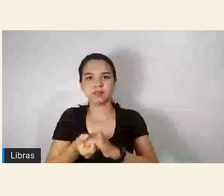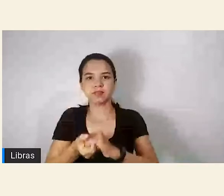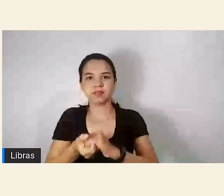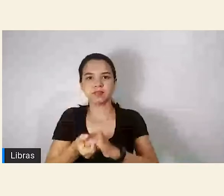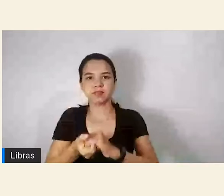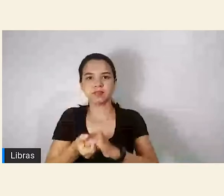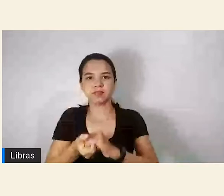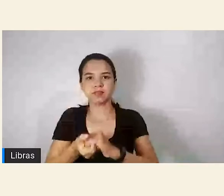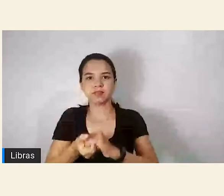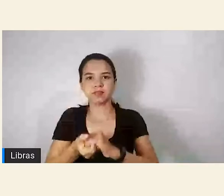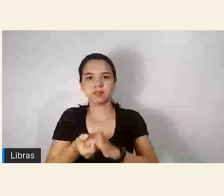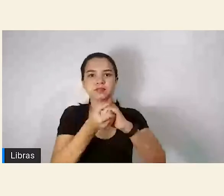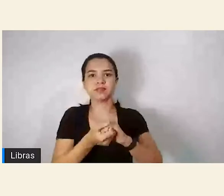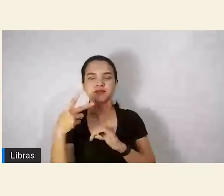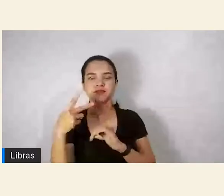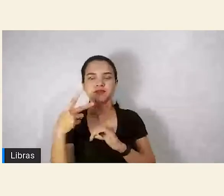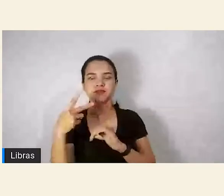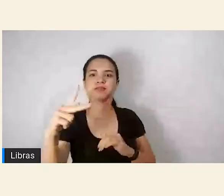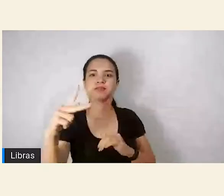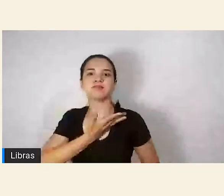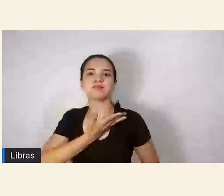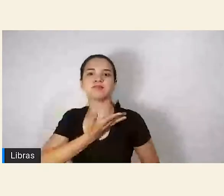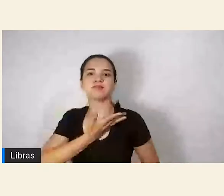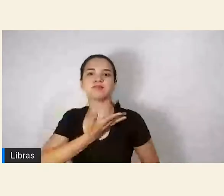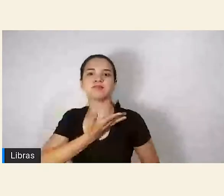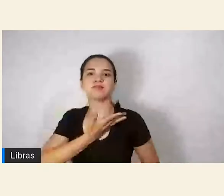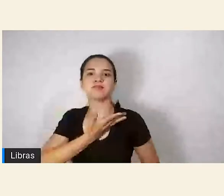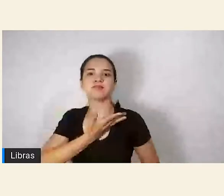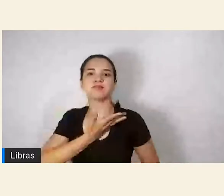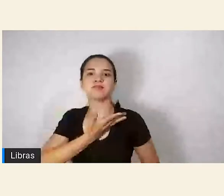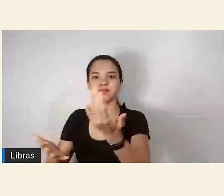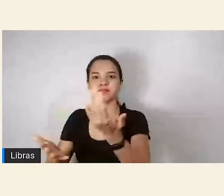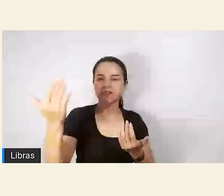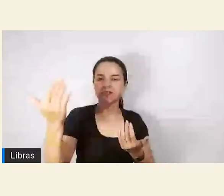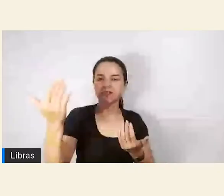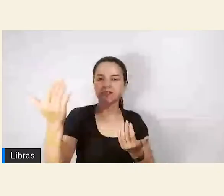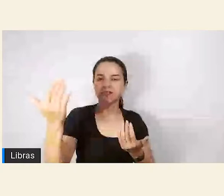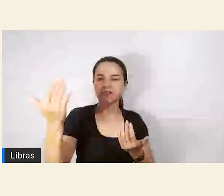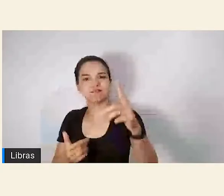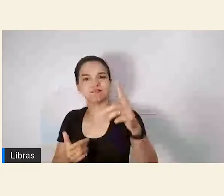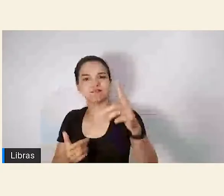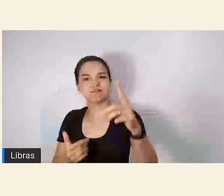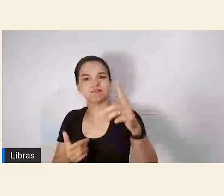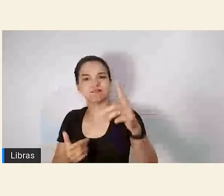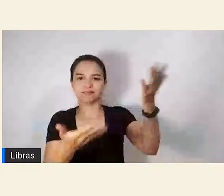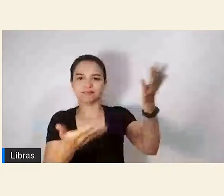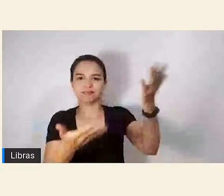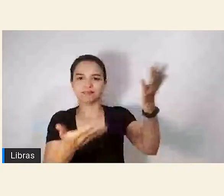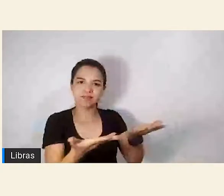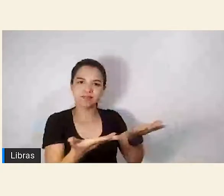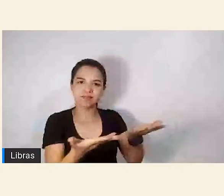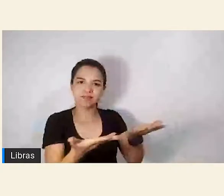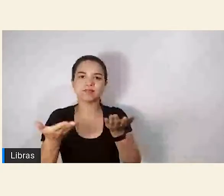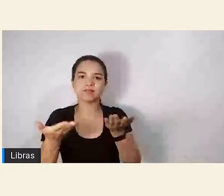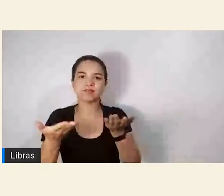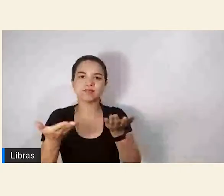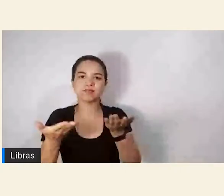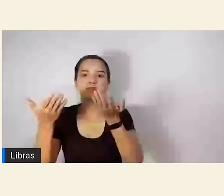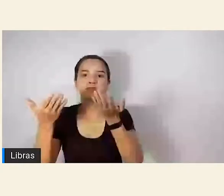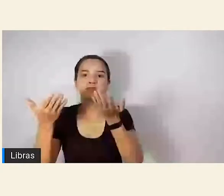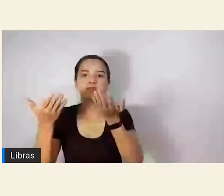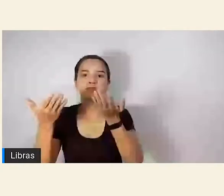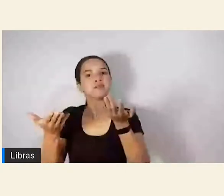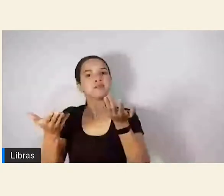amigos, convide seus irmãos, vem dizer ao